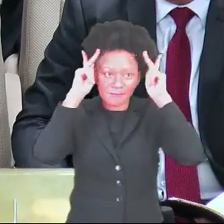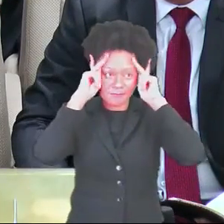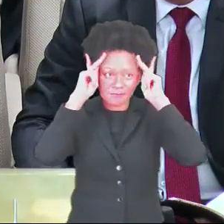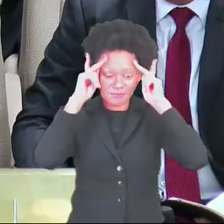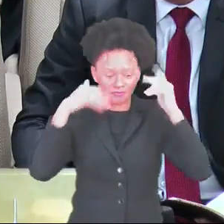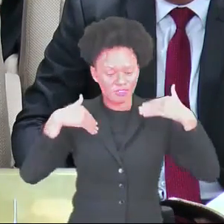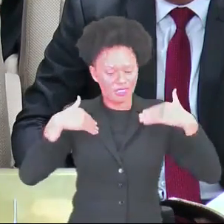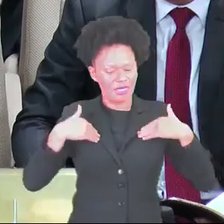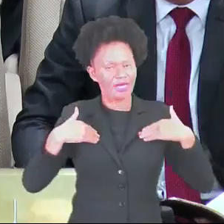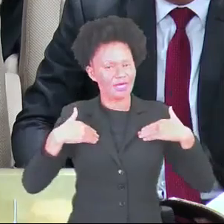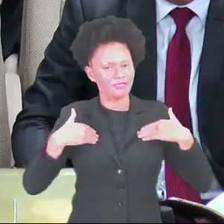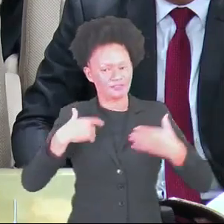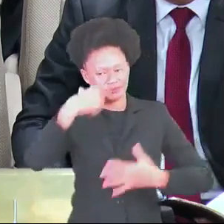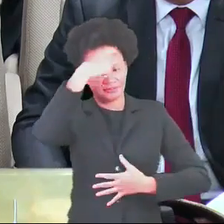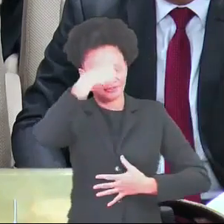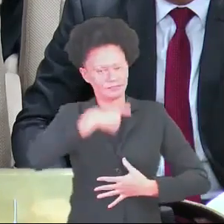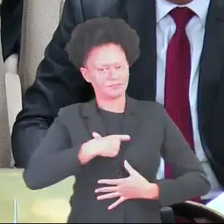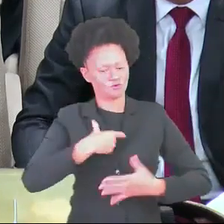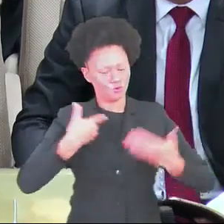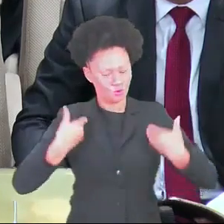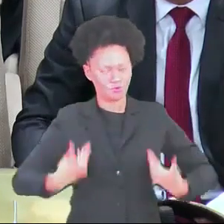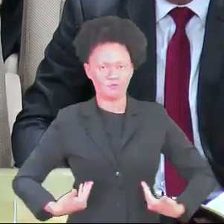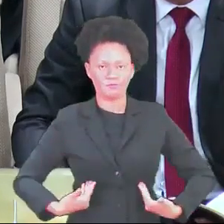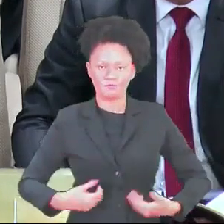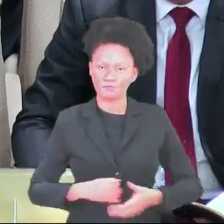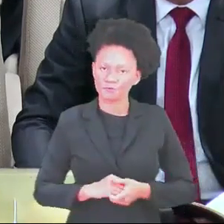é a minha posição. Essa é a minha posição.